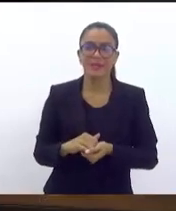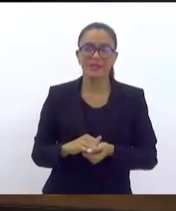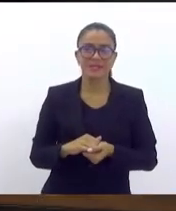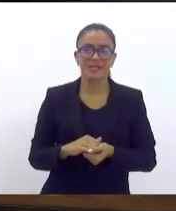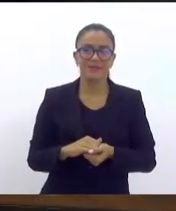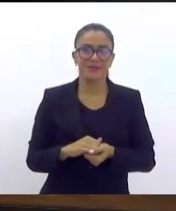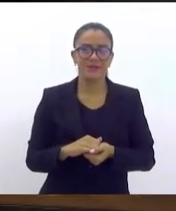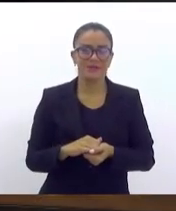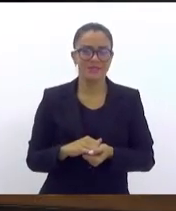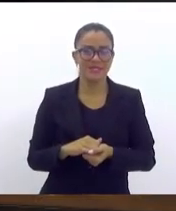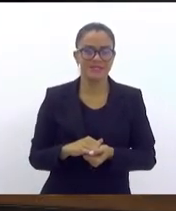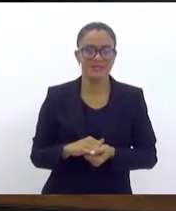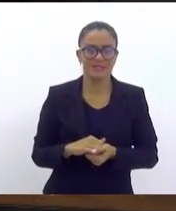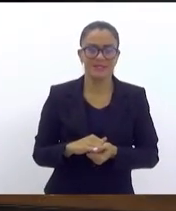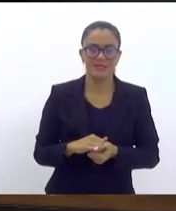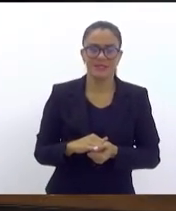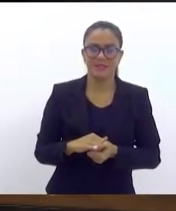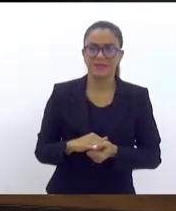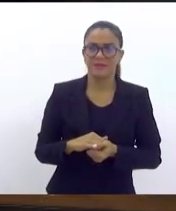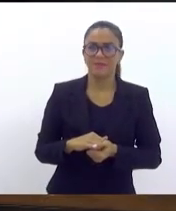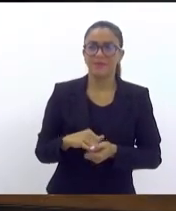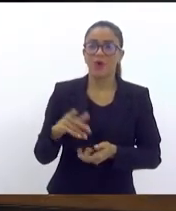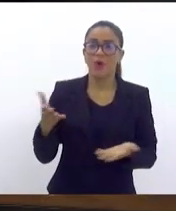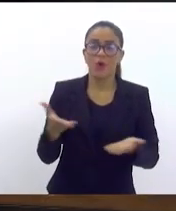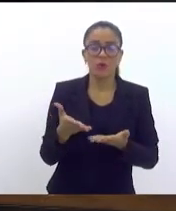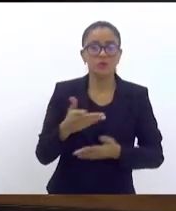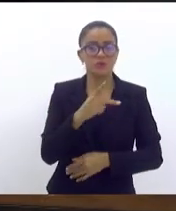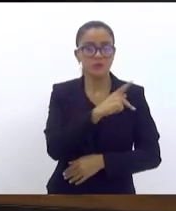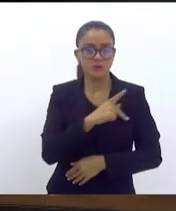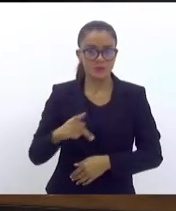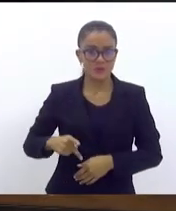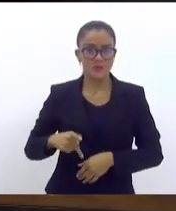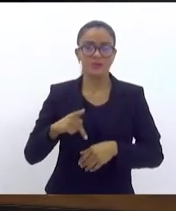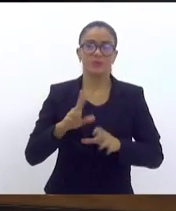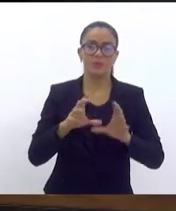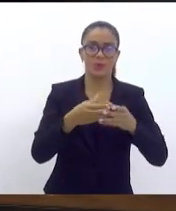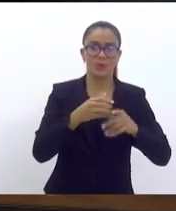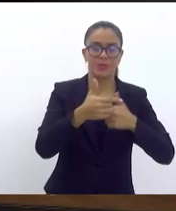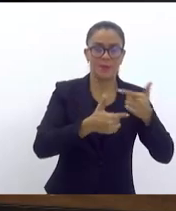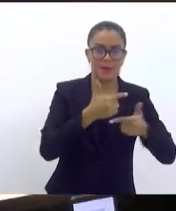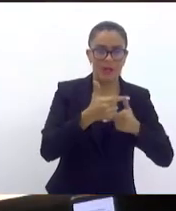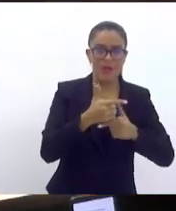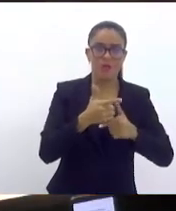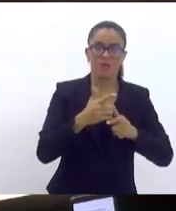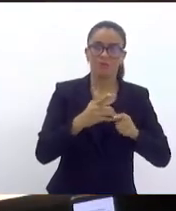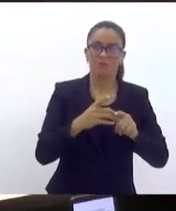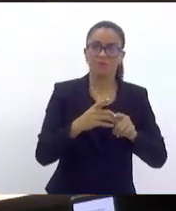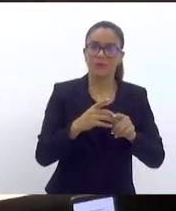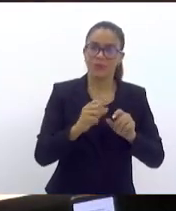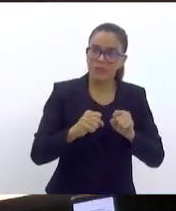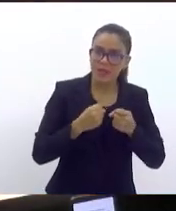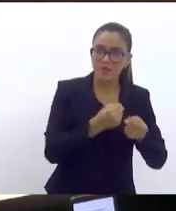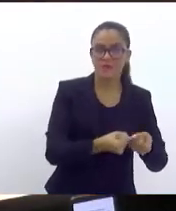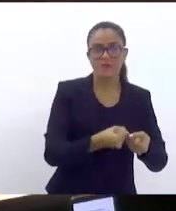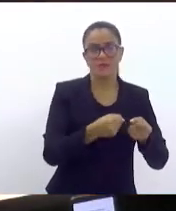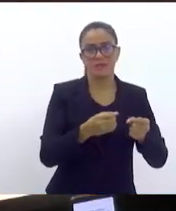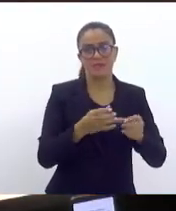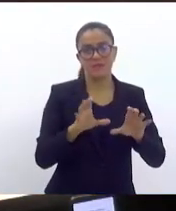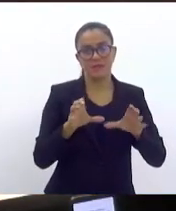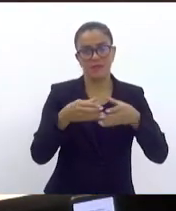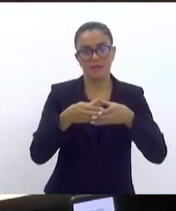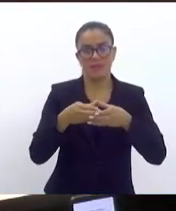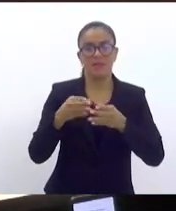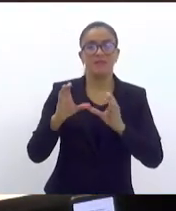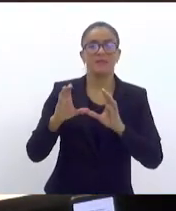que o deputado disse hoje eu sou presidente da frente parlamentar em defesa das Comunidades terapêuticas que estão sendo como bem disso